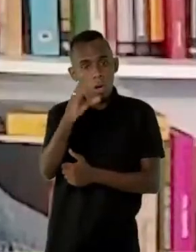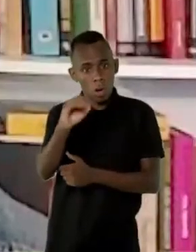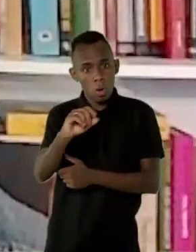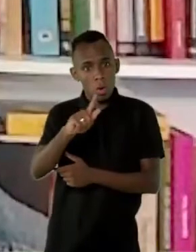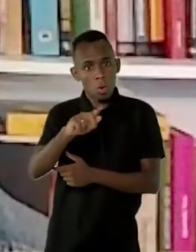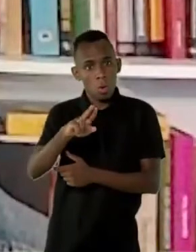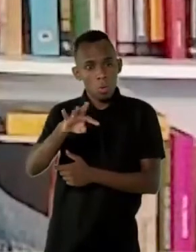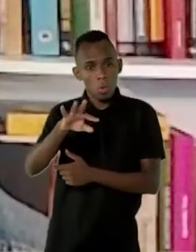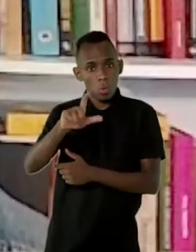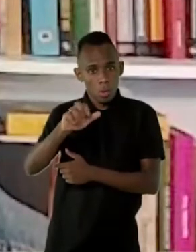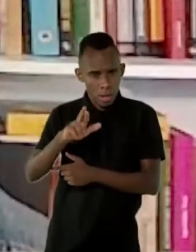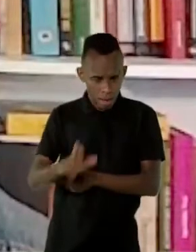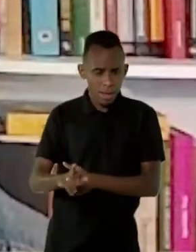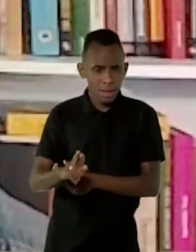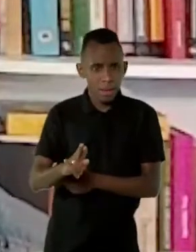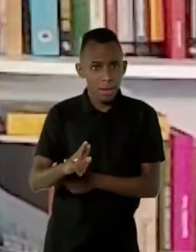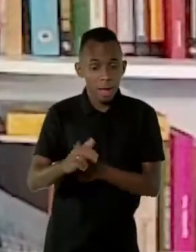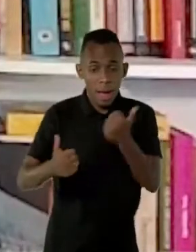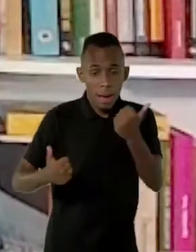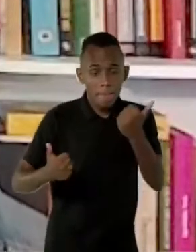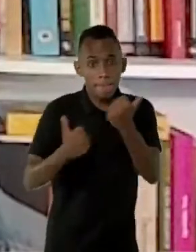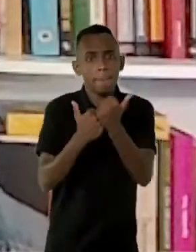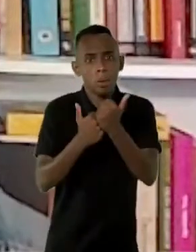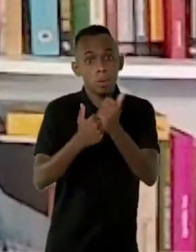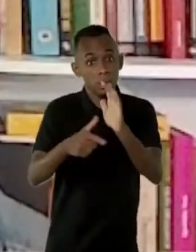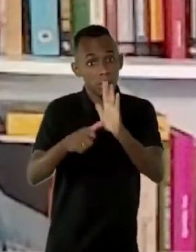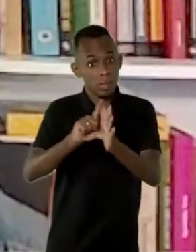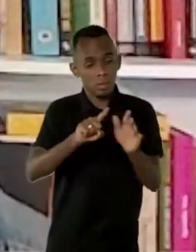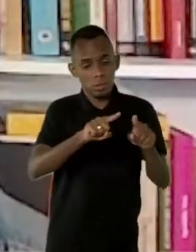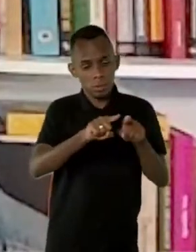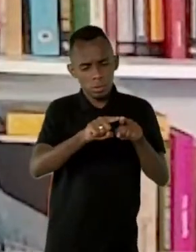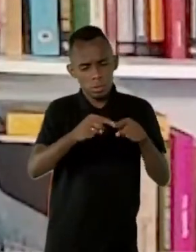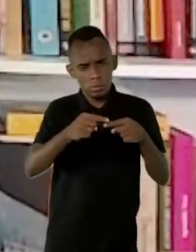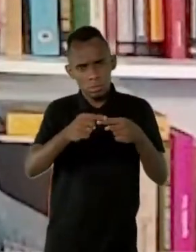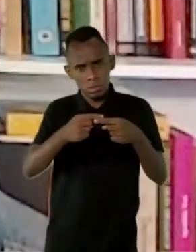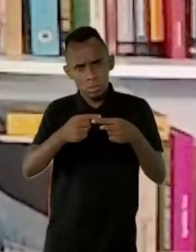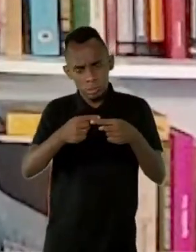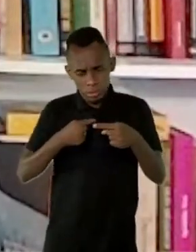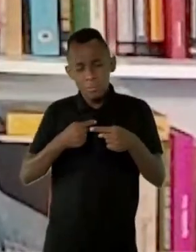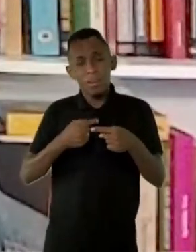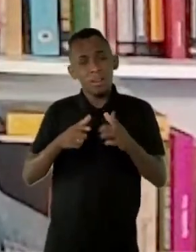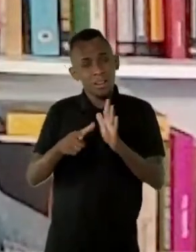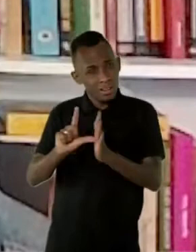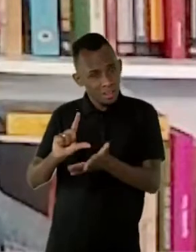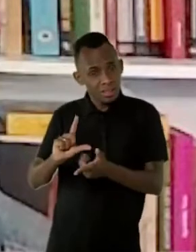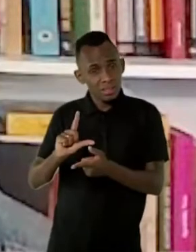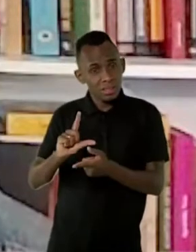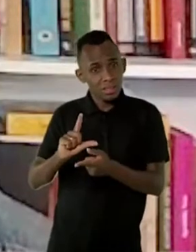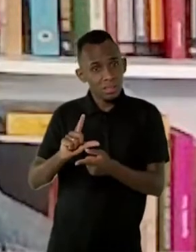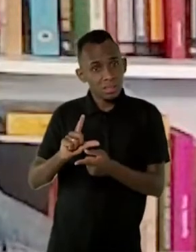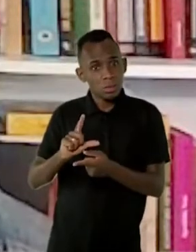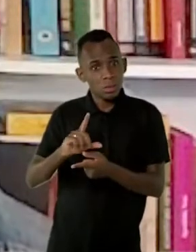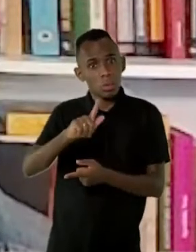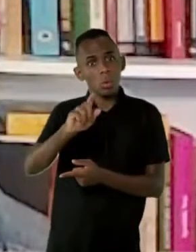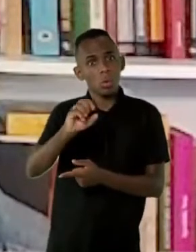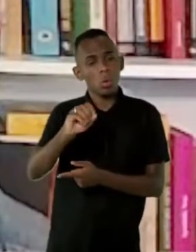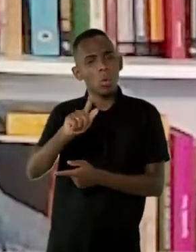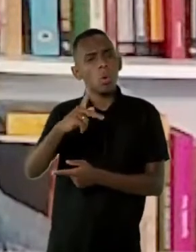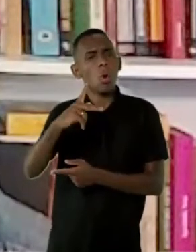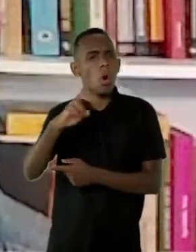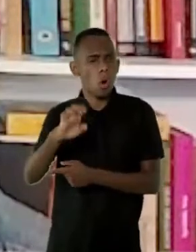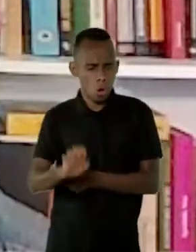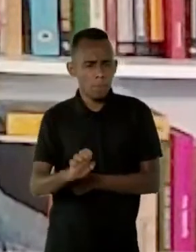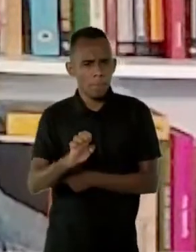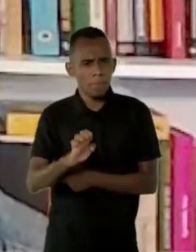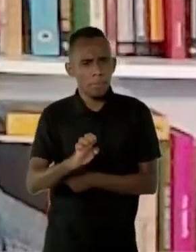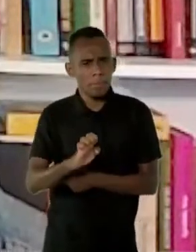golpe. Uma semana antes. 2 semanas antes do golpe. Ela apoiando o João Goulart. Ali para o final de